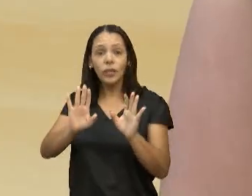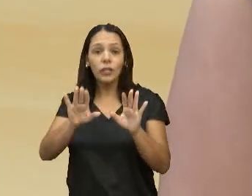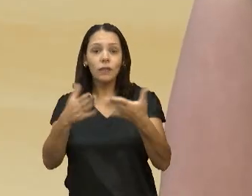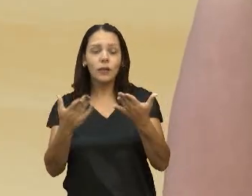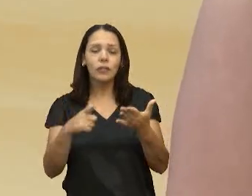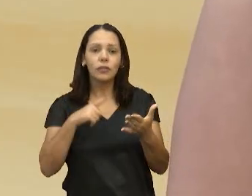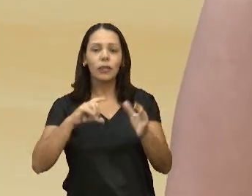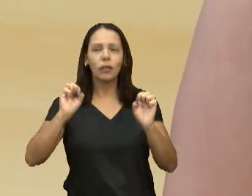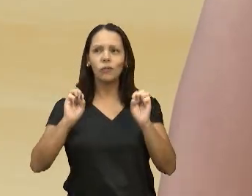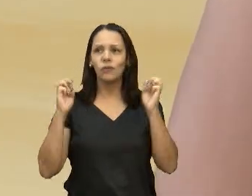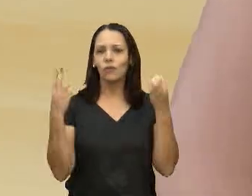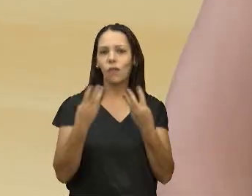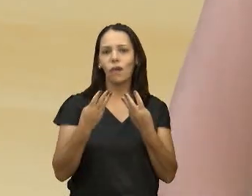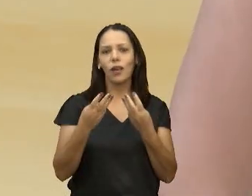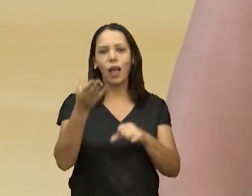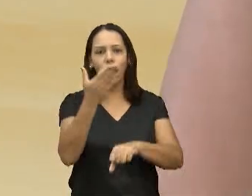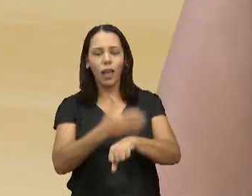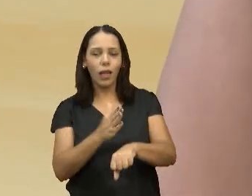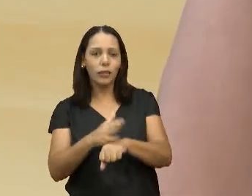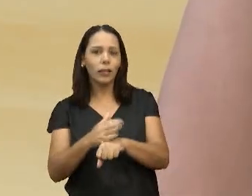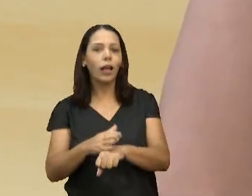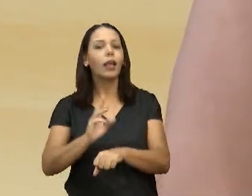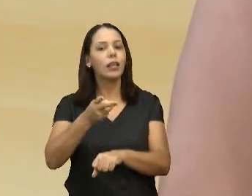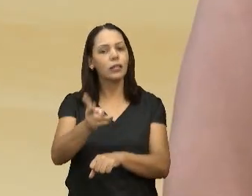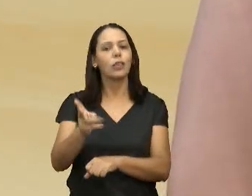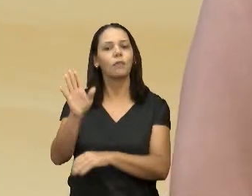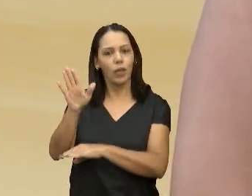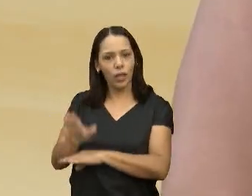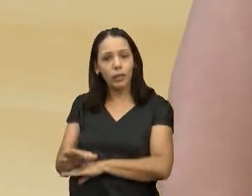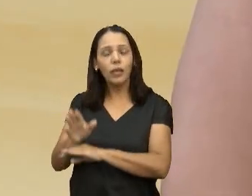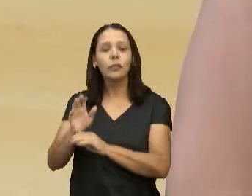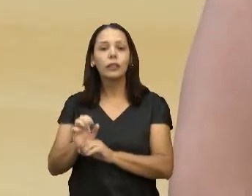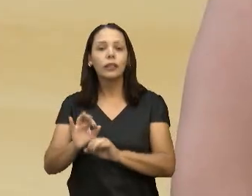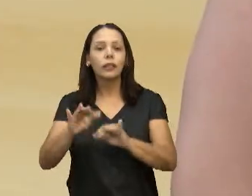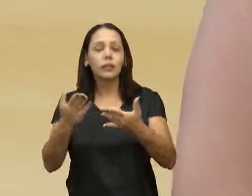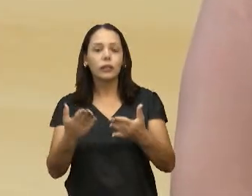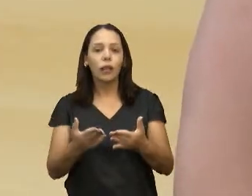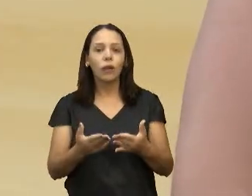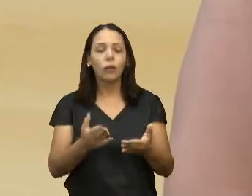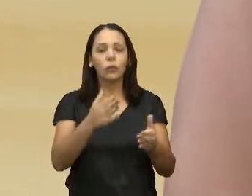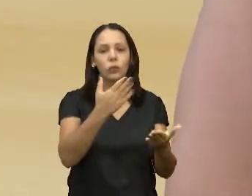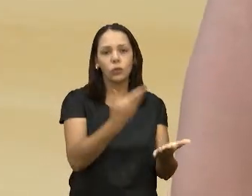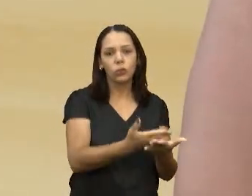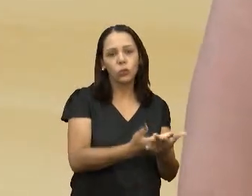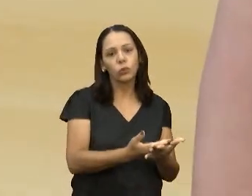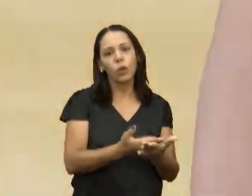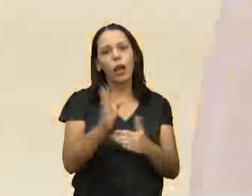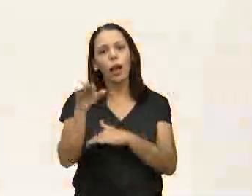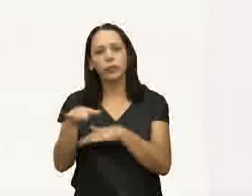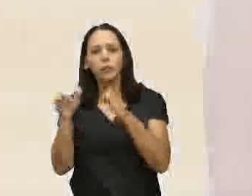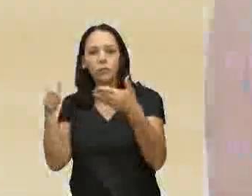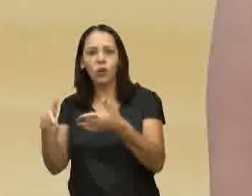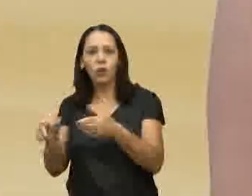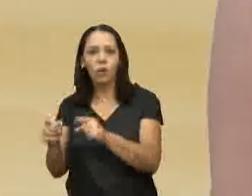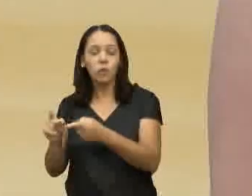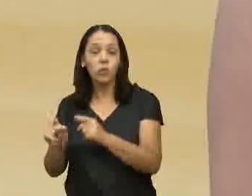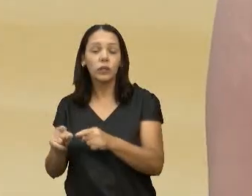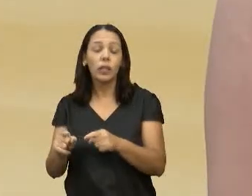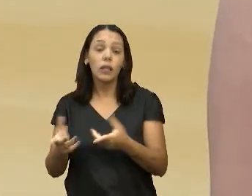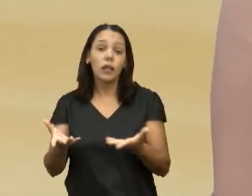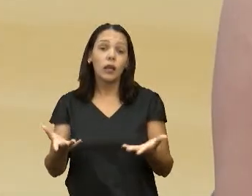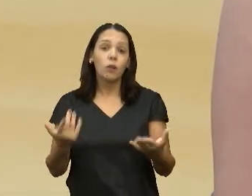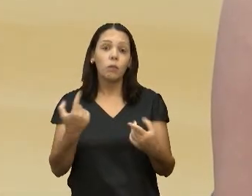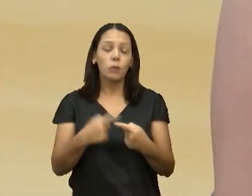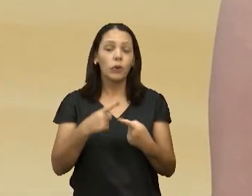algum show, ensaio, também é sempre no período da tarde. Então eu fico nos estudos de manhã e à tarde eu foco mais na parte da música. Até